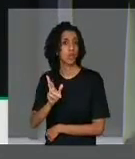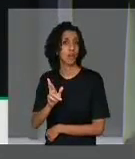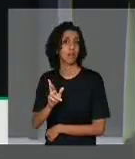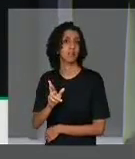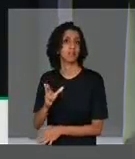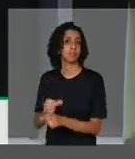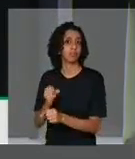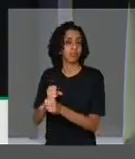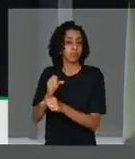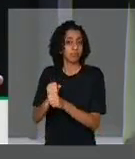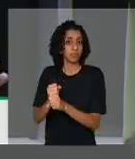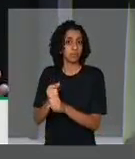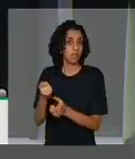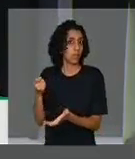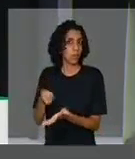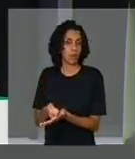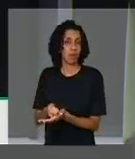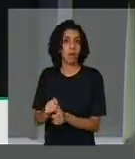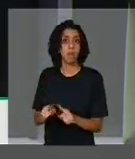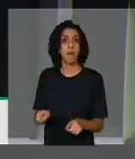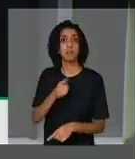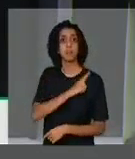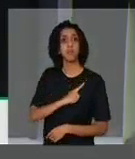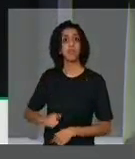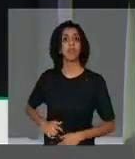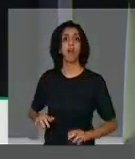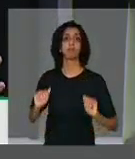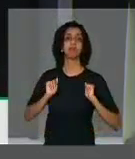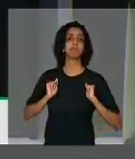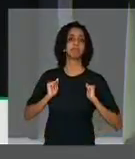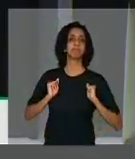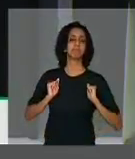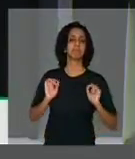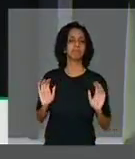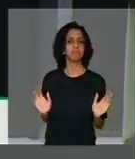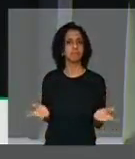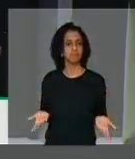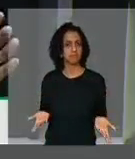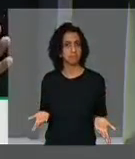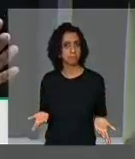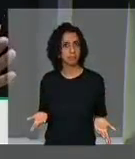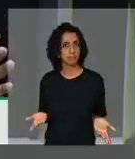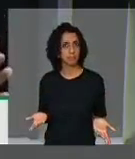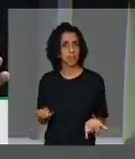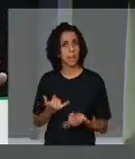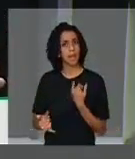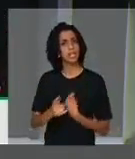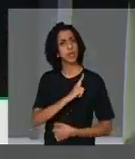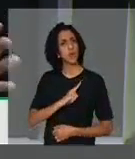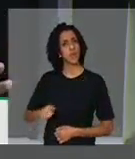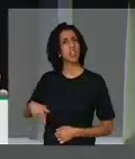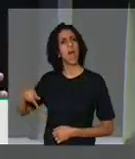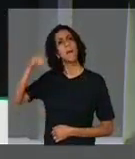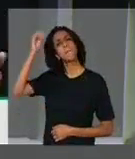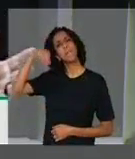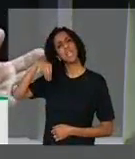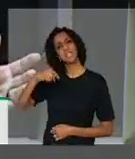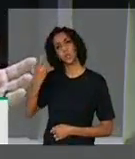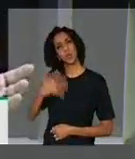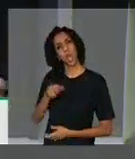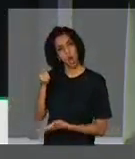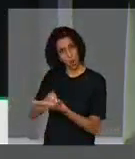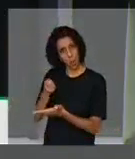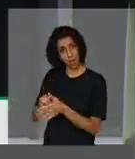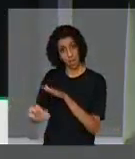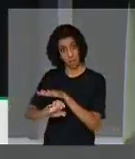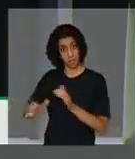seja paga, ele fica inerte nesse campo, parece que estar preguiçoso na cobrança